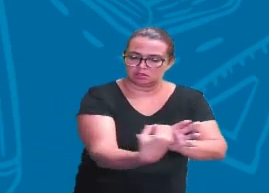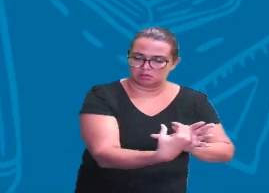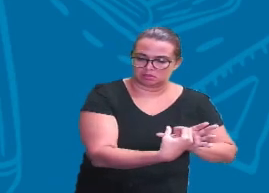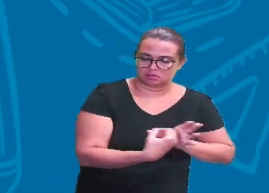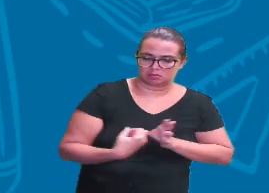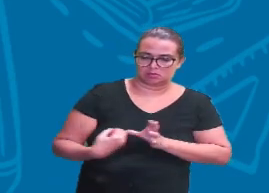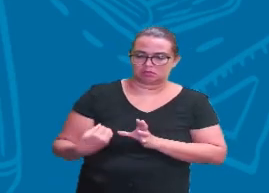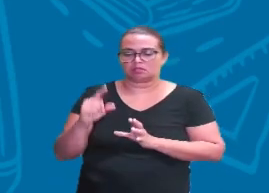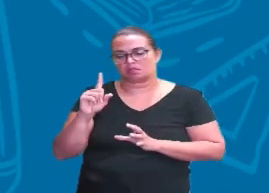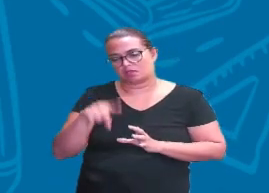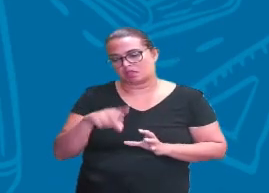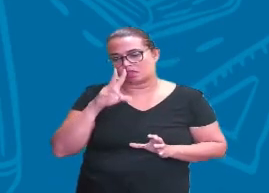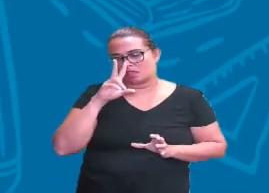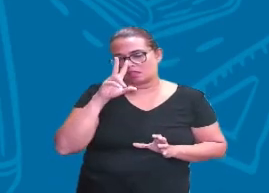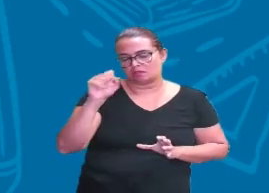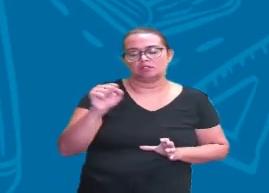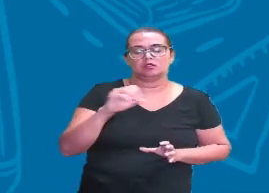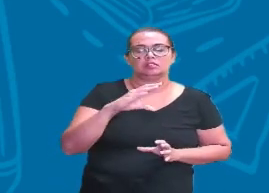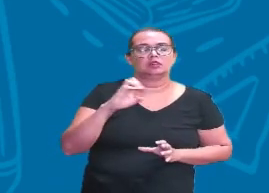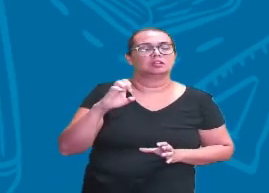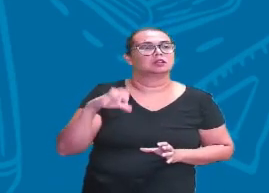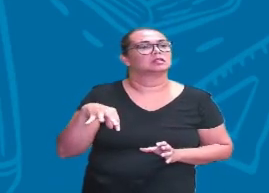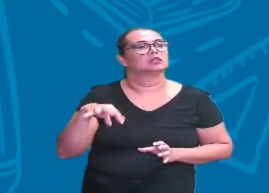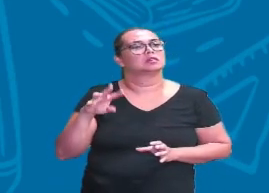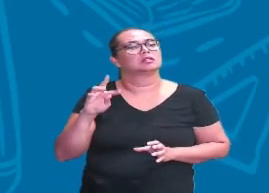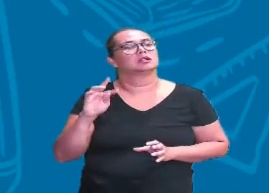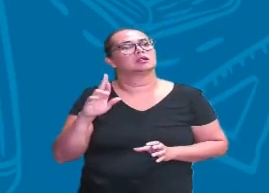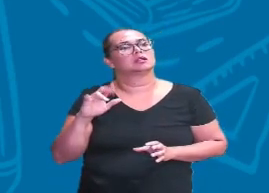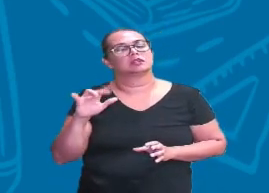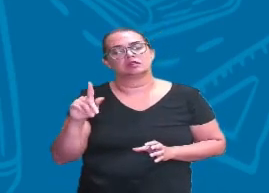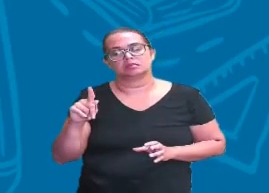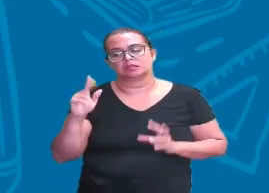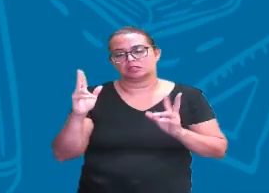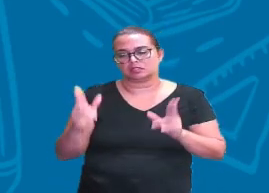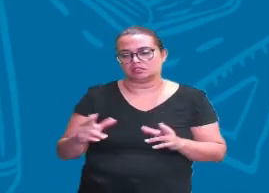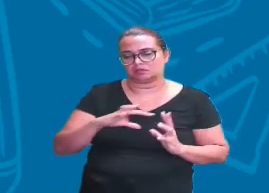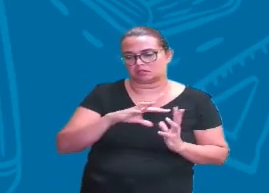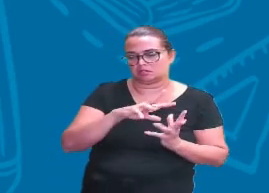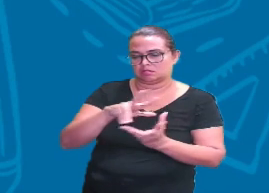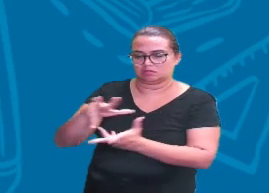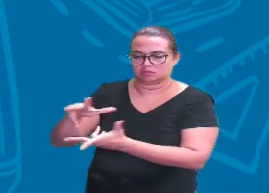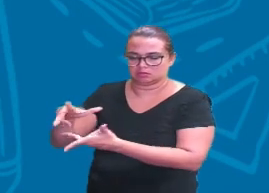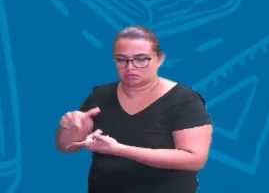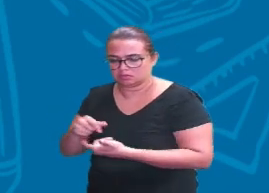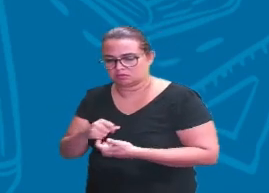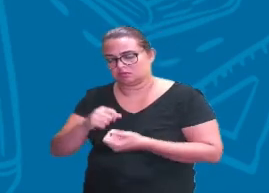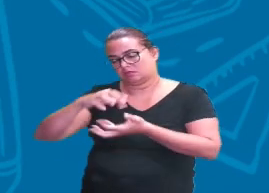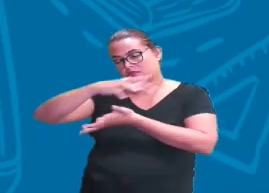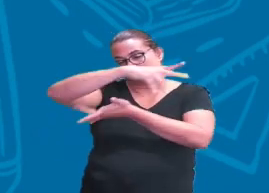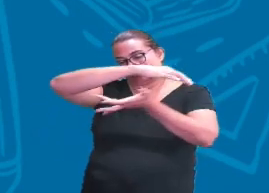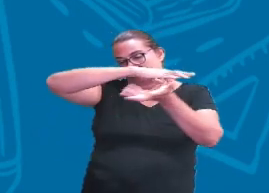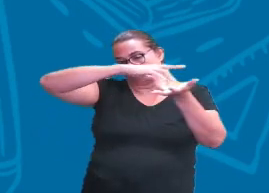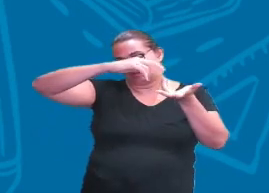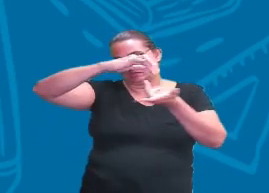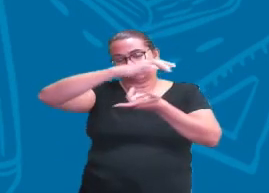É justamente essa força que atua nos planetas. Ela atua sobre os